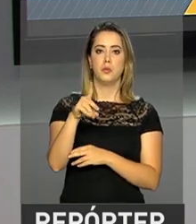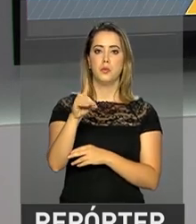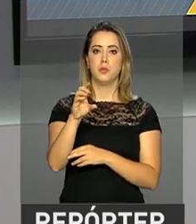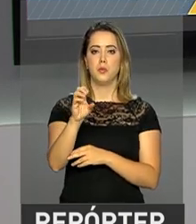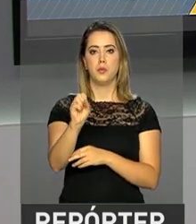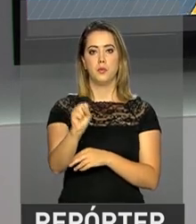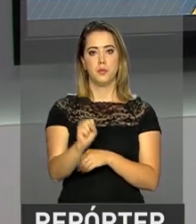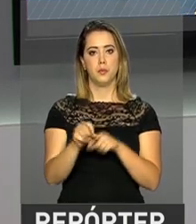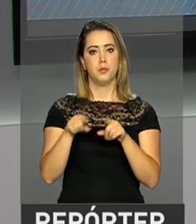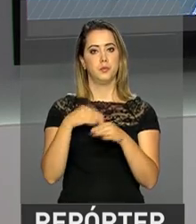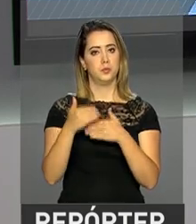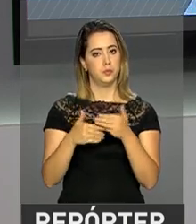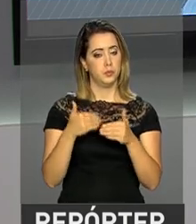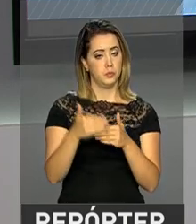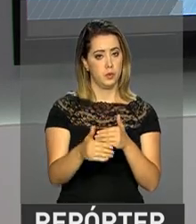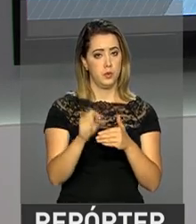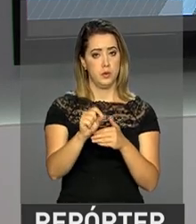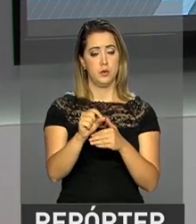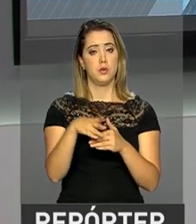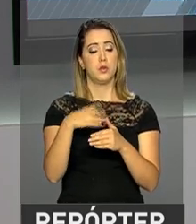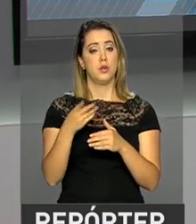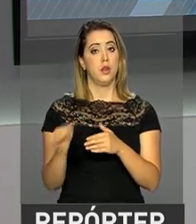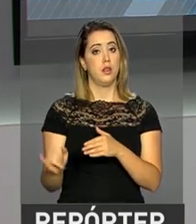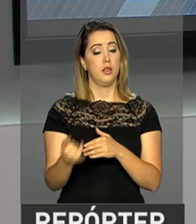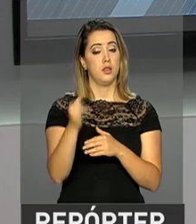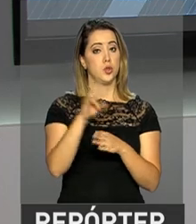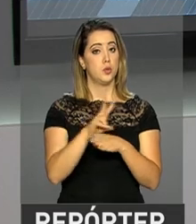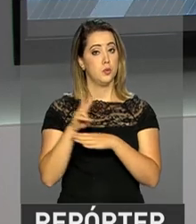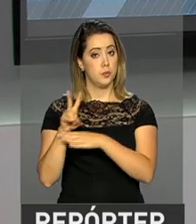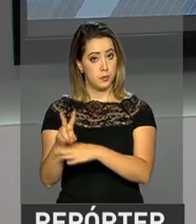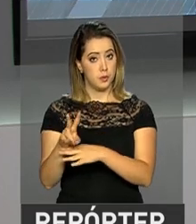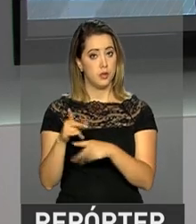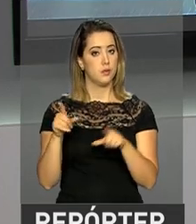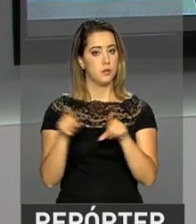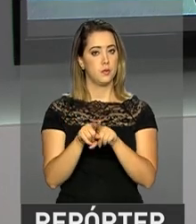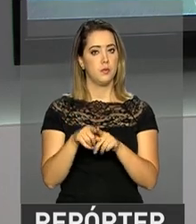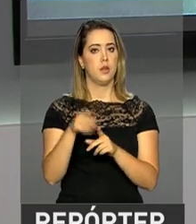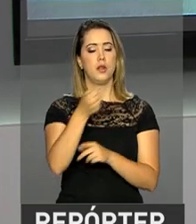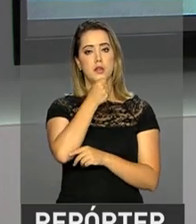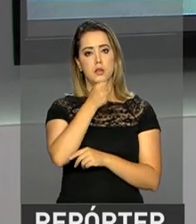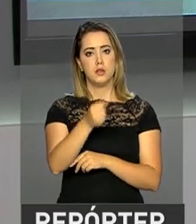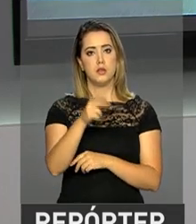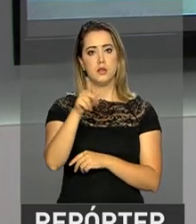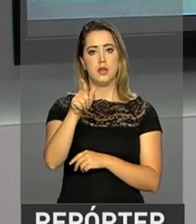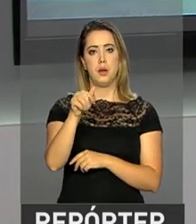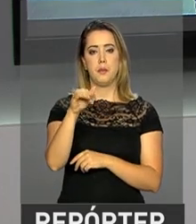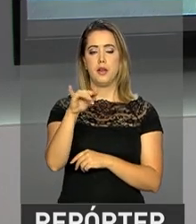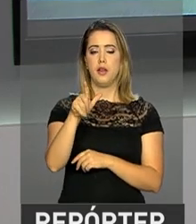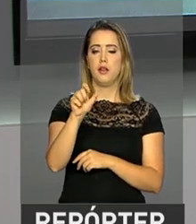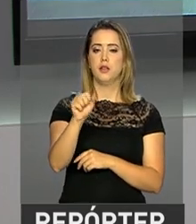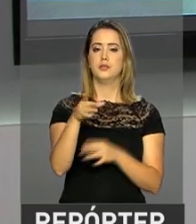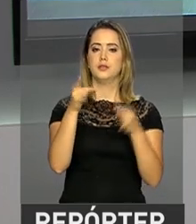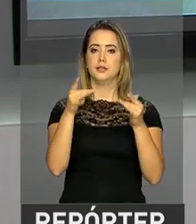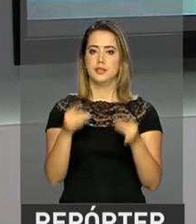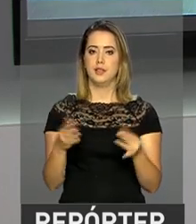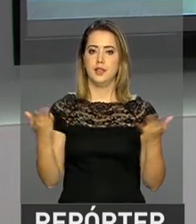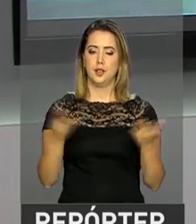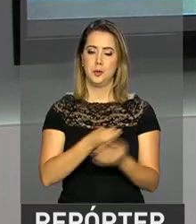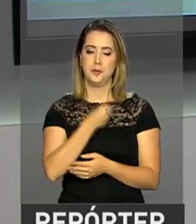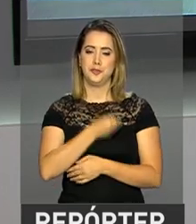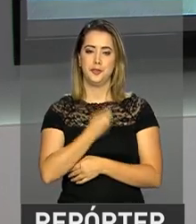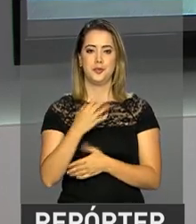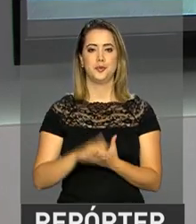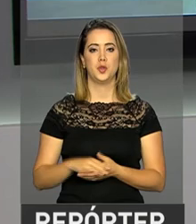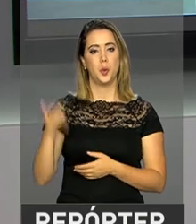Banco Nacional de Desenvolvimento Econômico e Social, o BNDES. A repórter Gabriela Noronha tem as informações ao vivo.